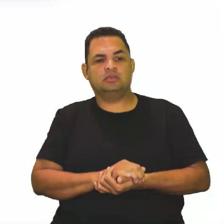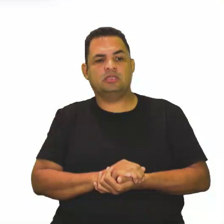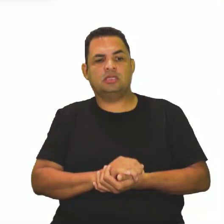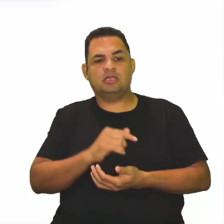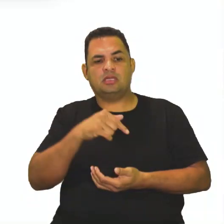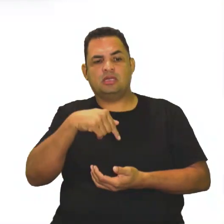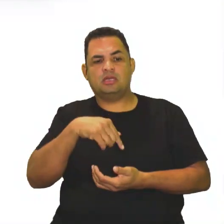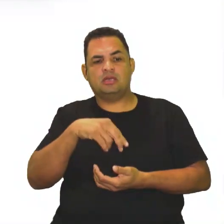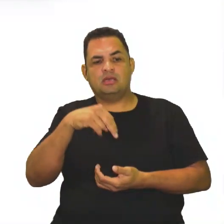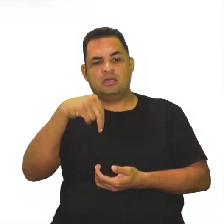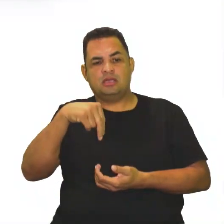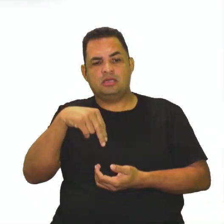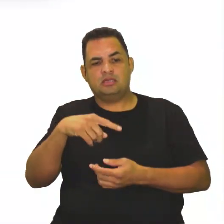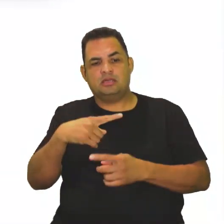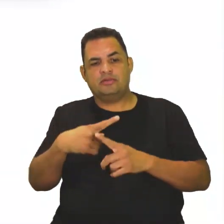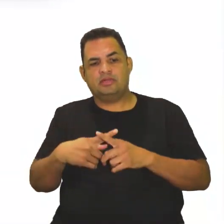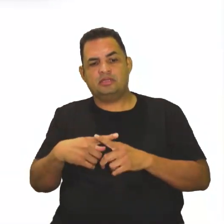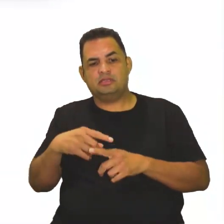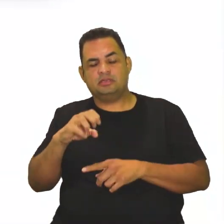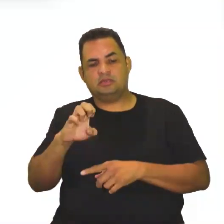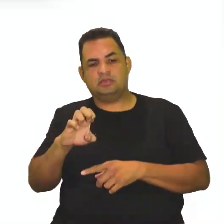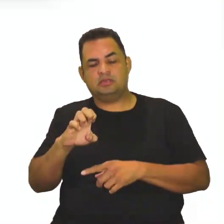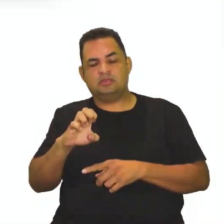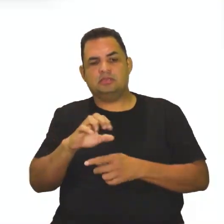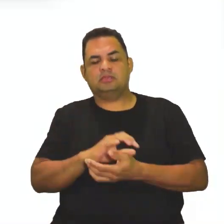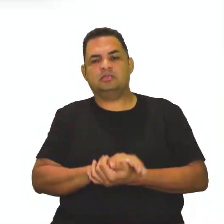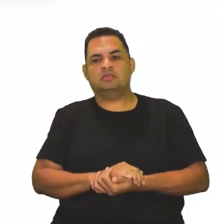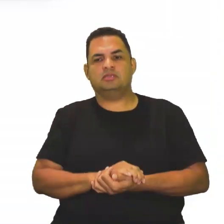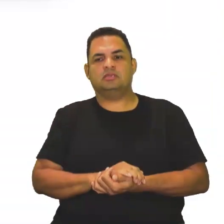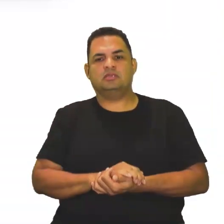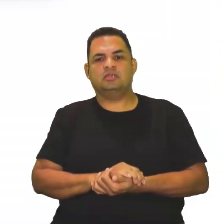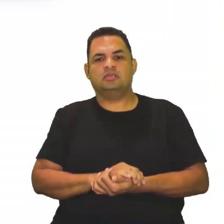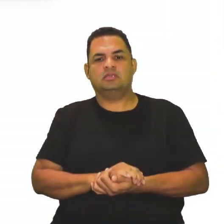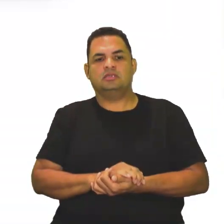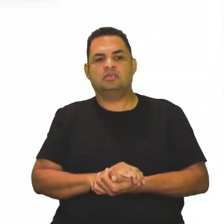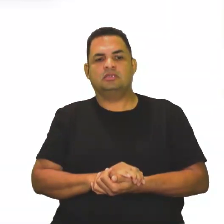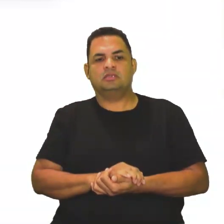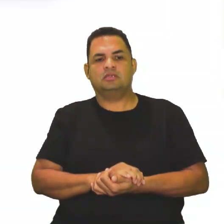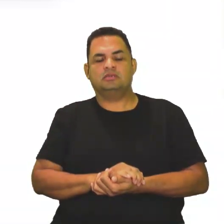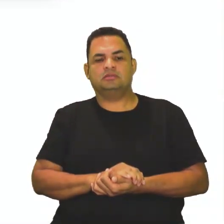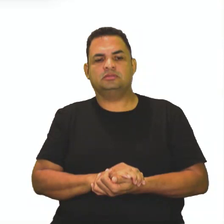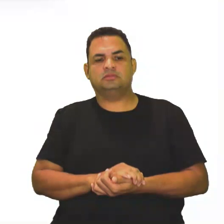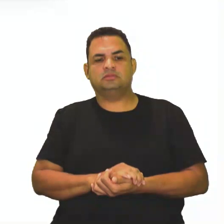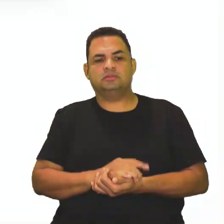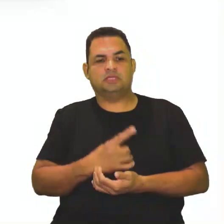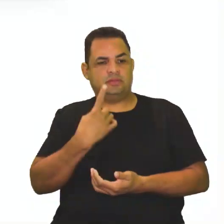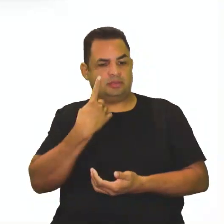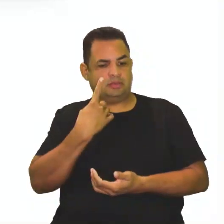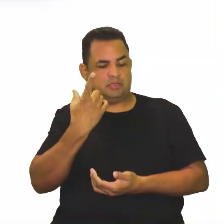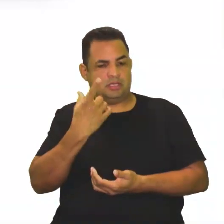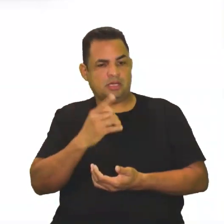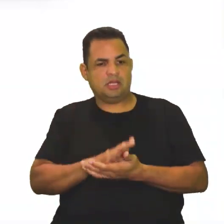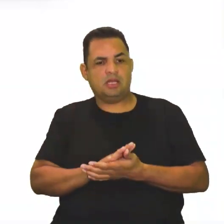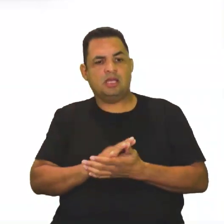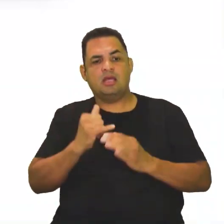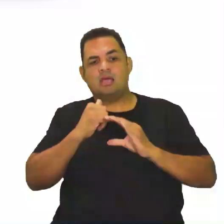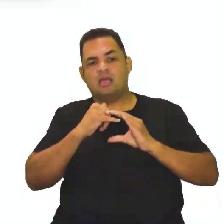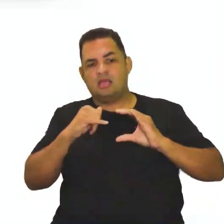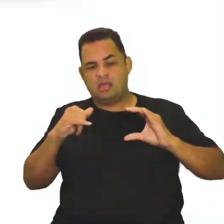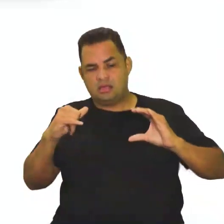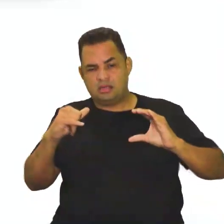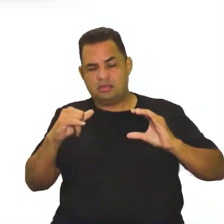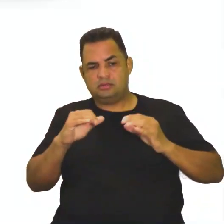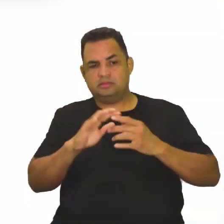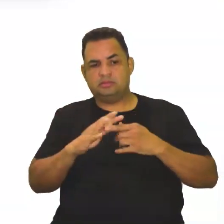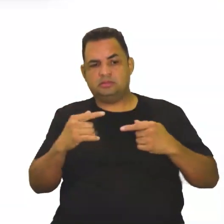a carga elementar, né? Então tá aqui o número de elétrons. Essa carga aqui, nós vimos lá na definição de corrente elétrica, que